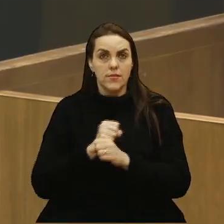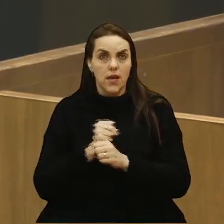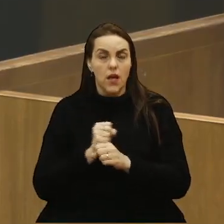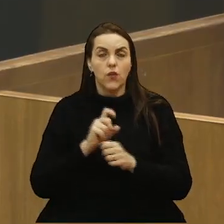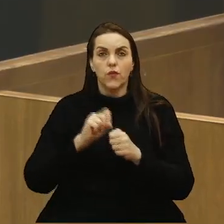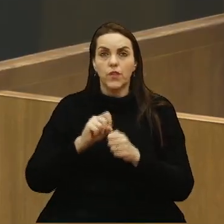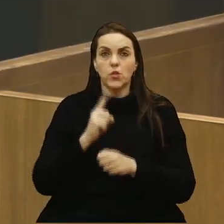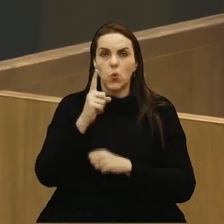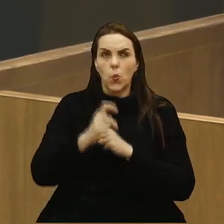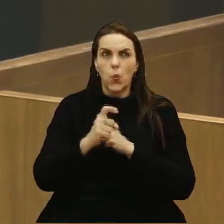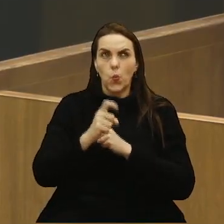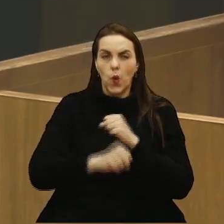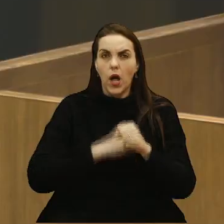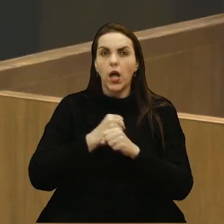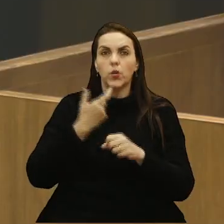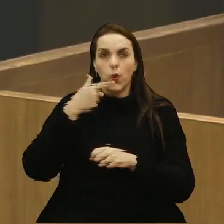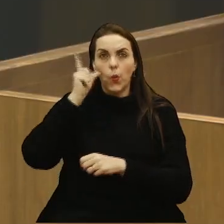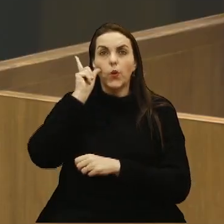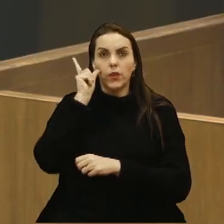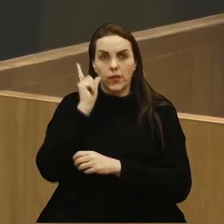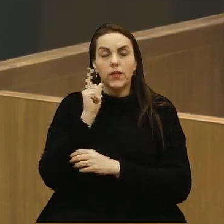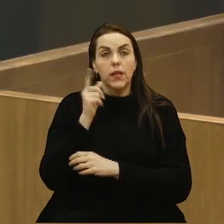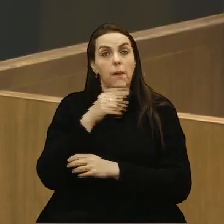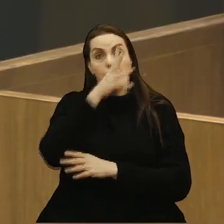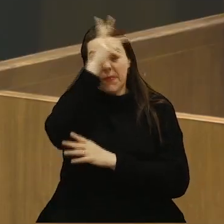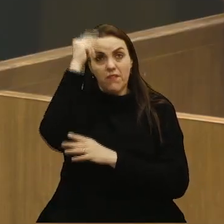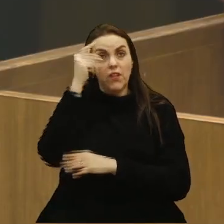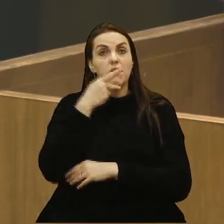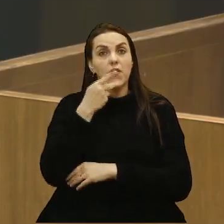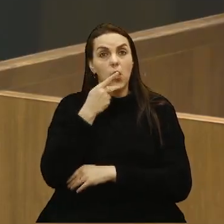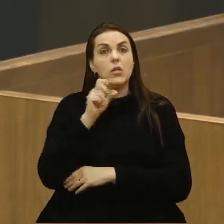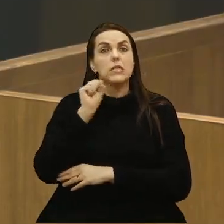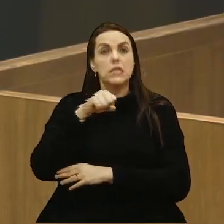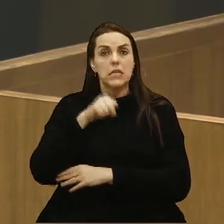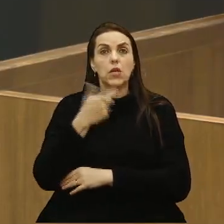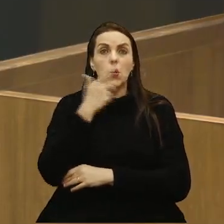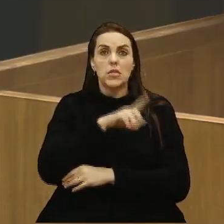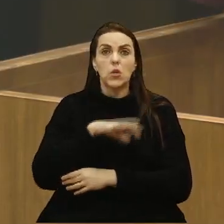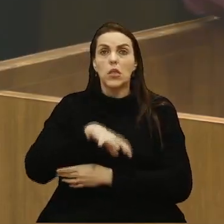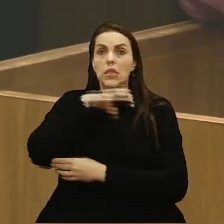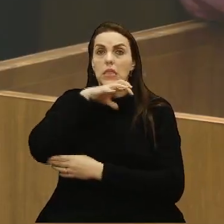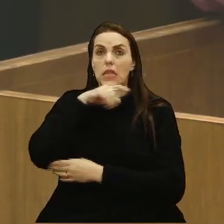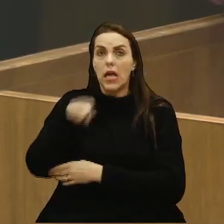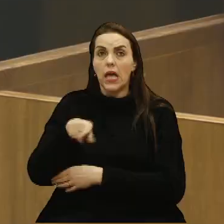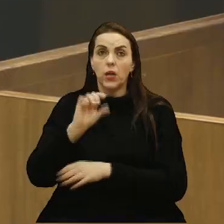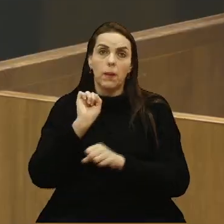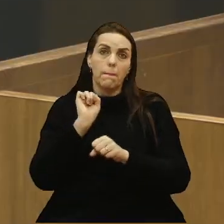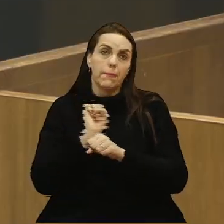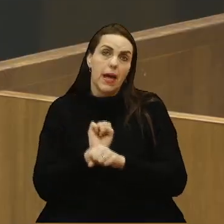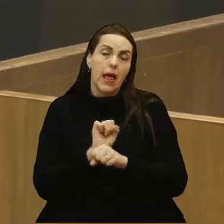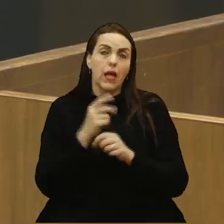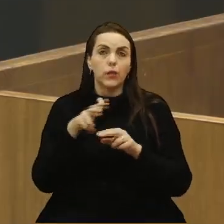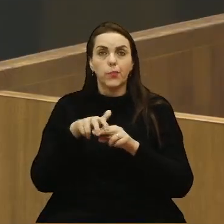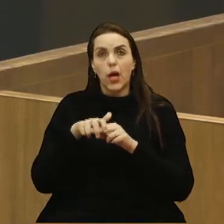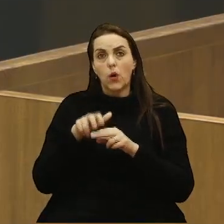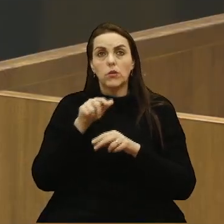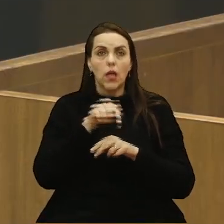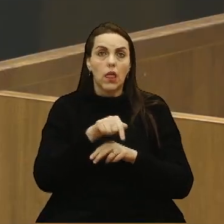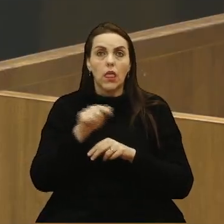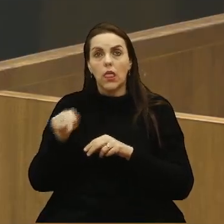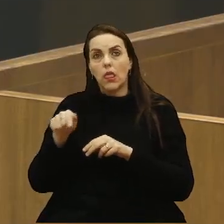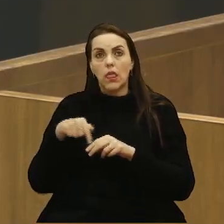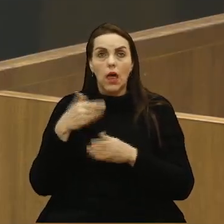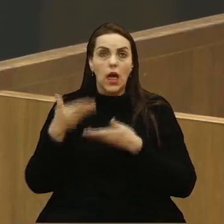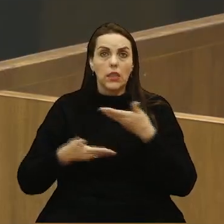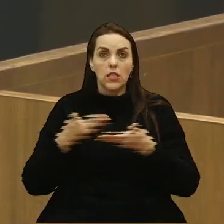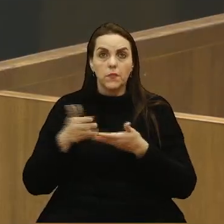ano ontem, o prefeito disse qual seria o terreno, mas agora está parado aqui, está parado ali, ninguém mais nos atende,